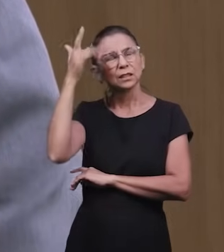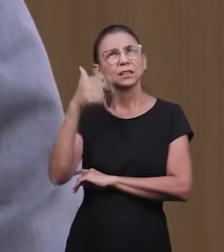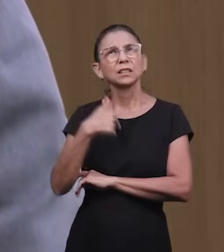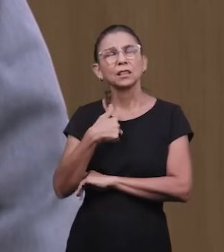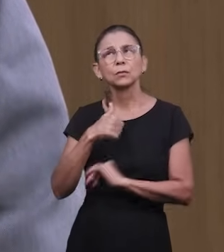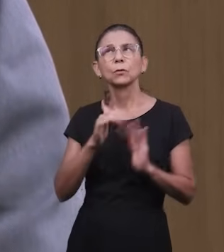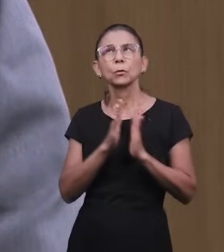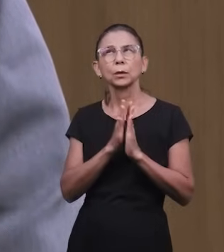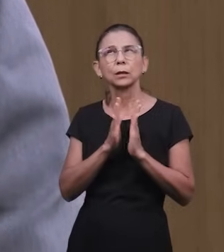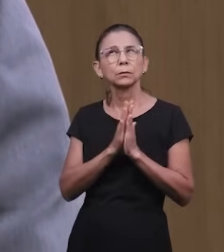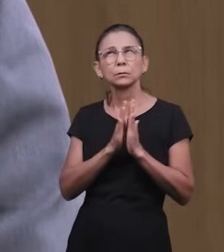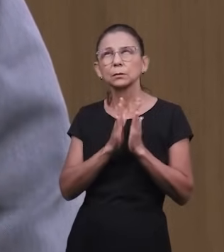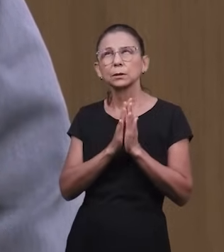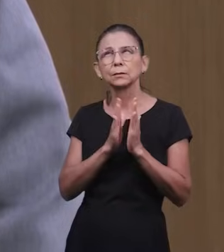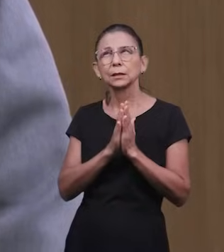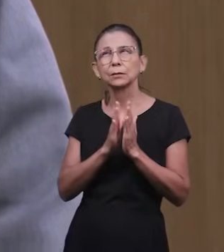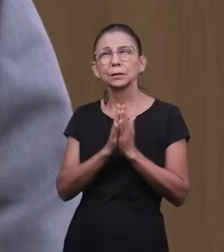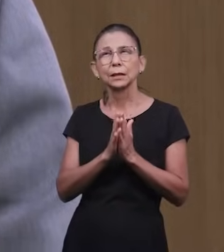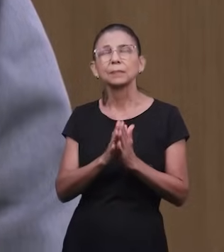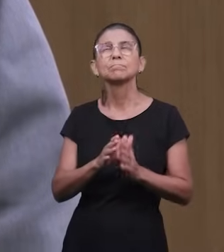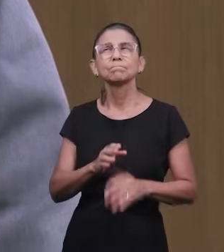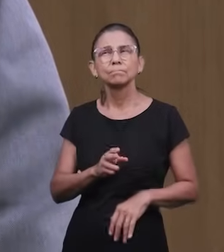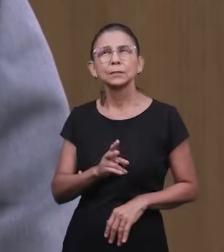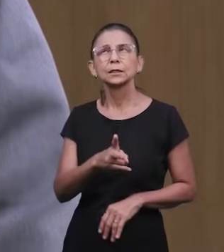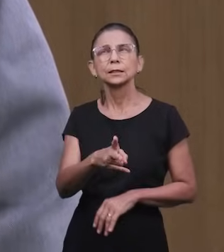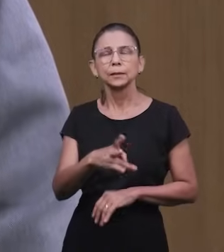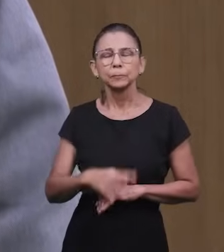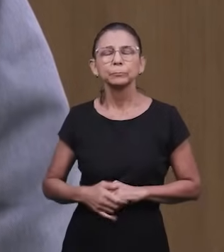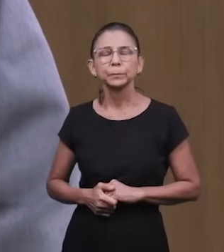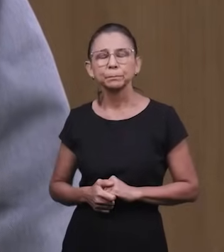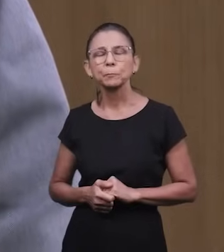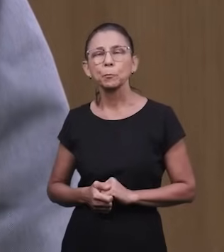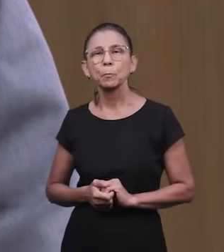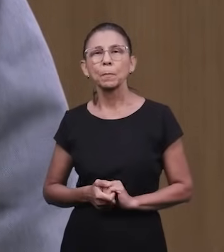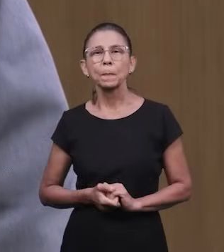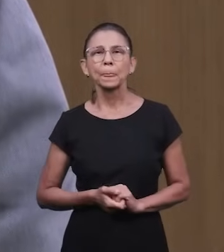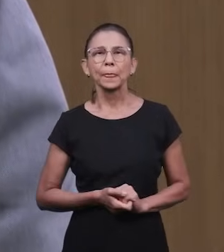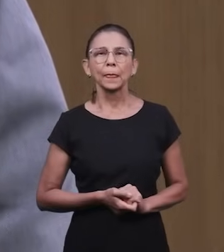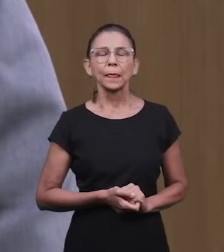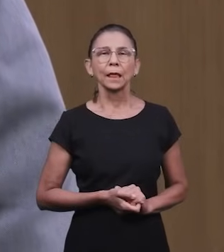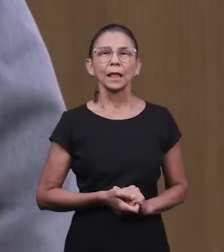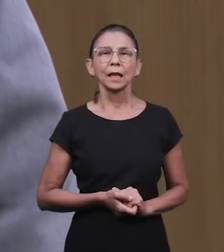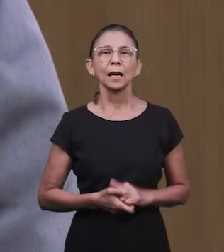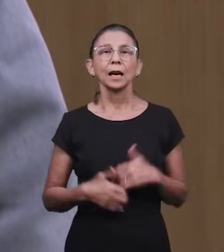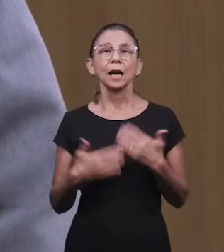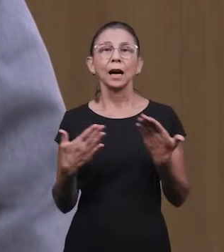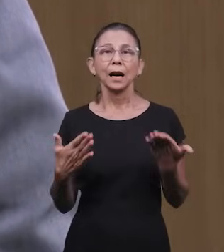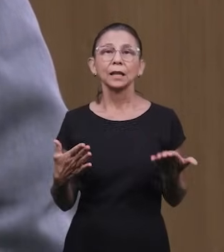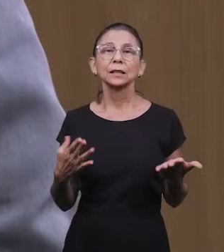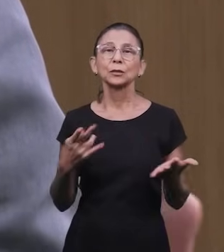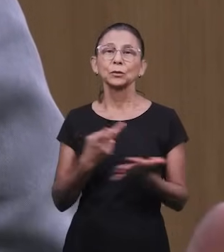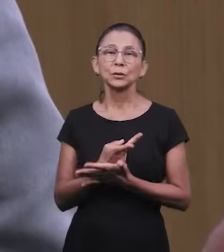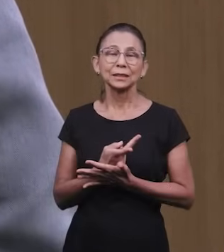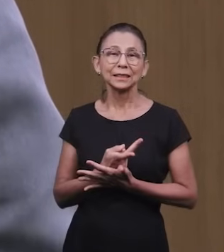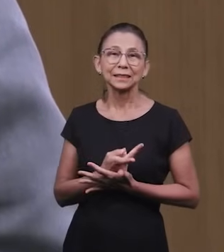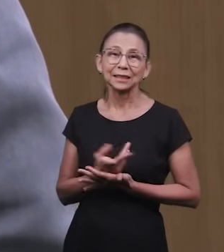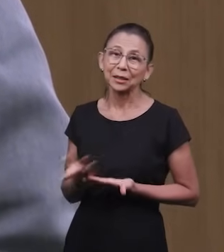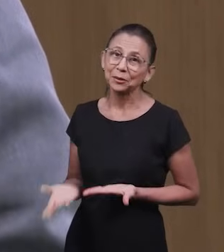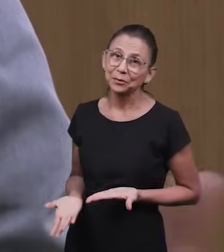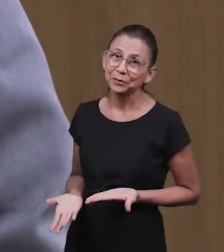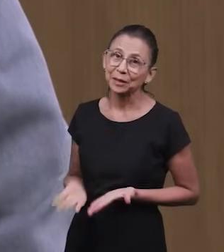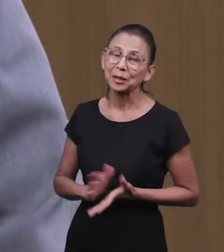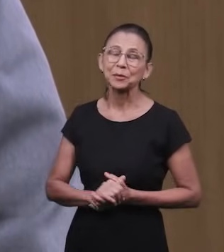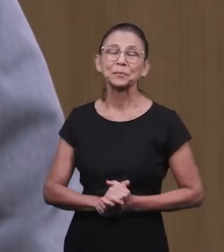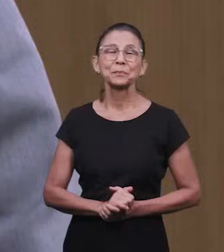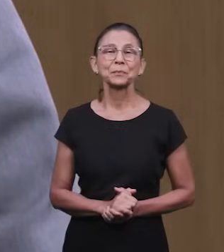da cabeça dela, e ela ia, e quando ela pensou que não, ela orava por tudo. E o que